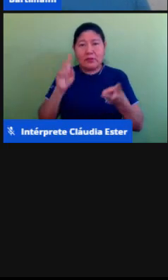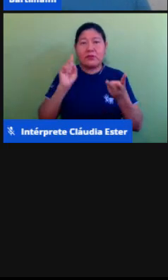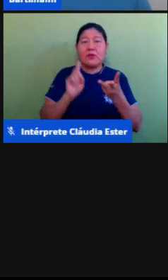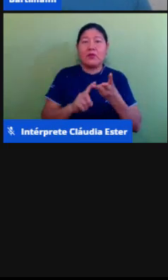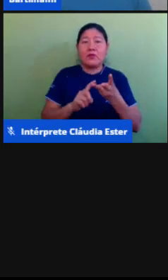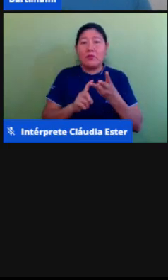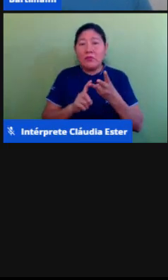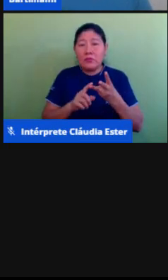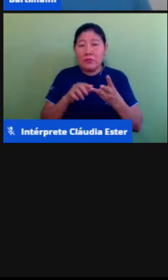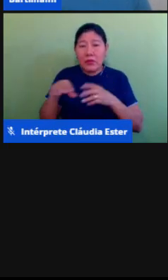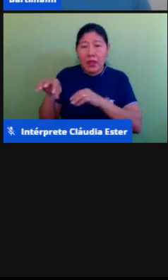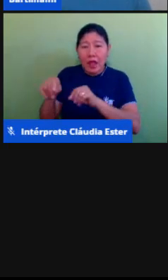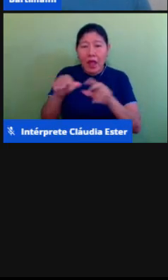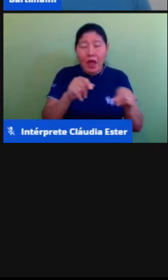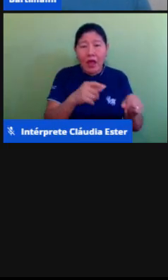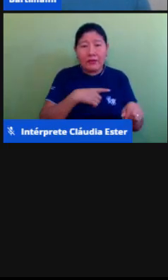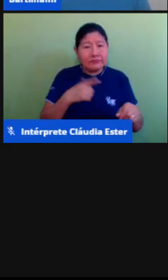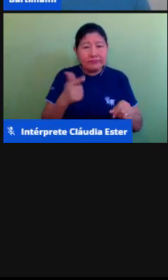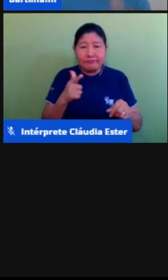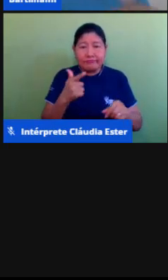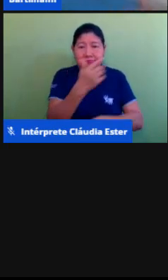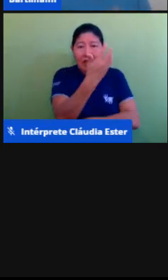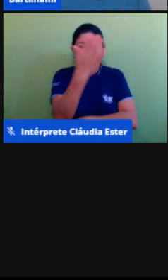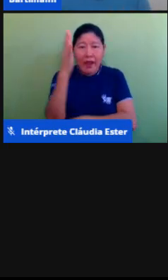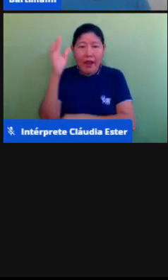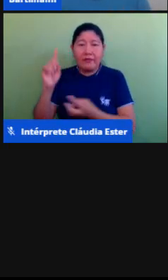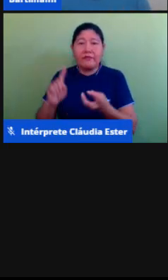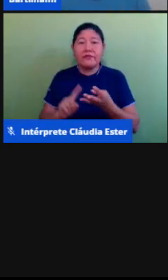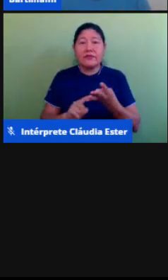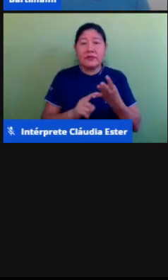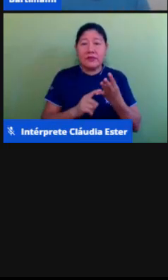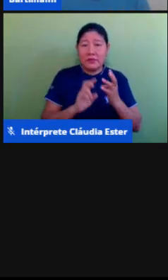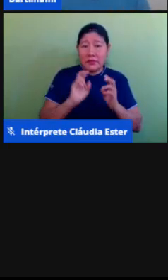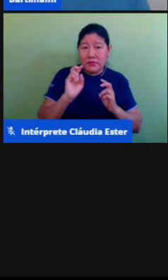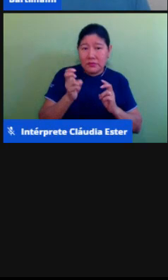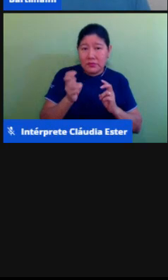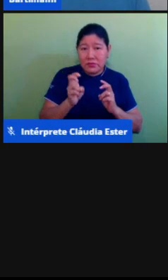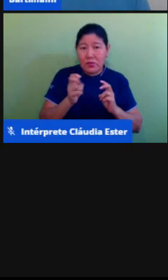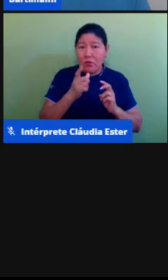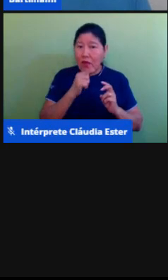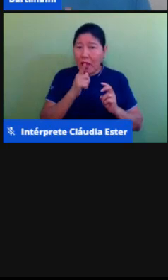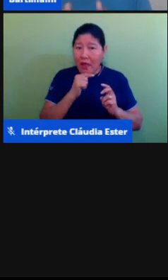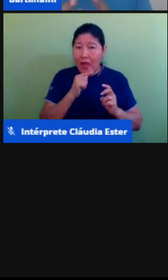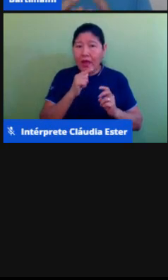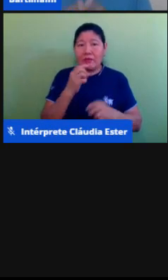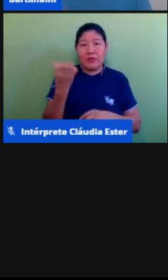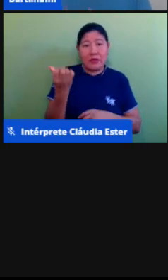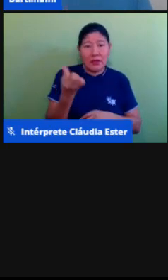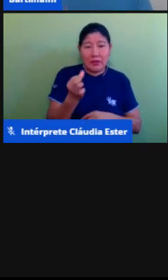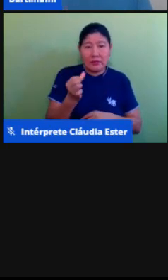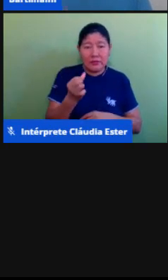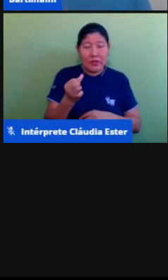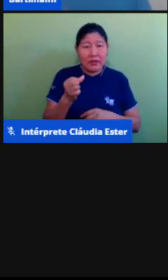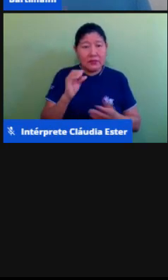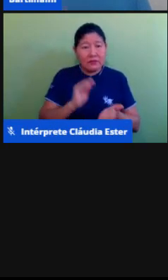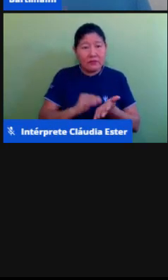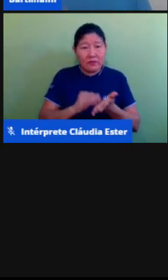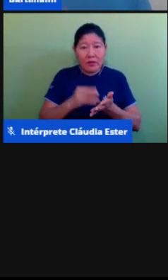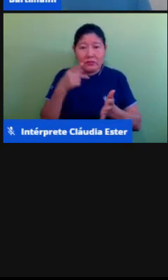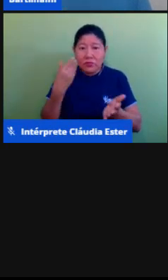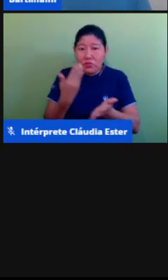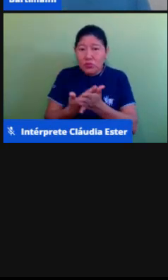alguns pedaços do mapa. Para determinado bioma, isso é quase inexistente, tá? Dentro dessas